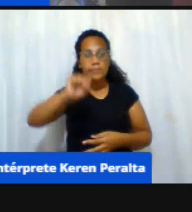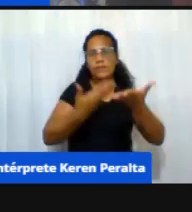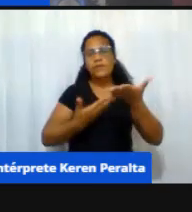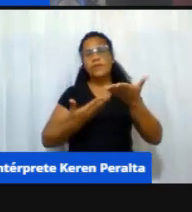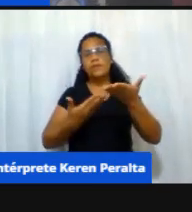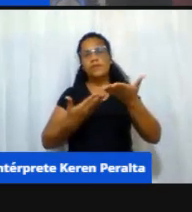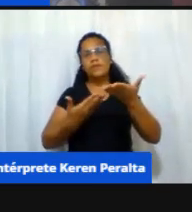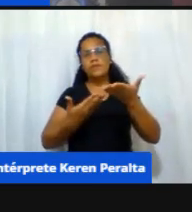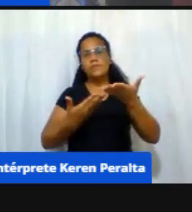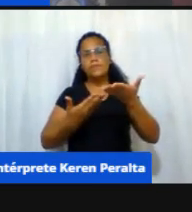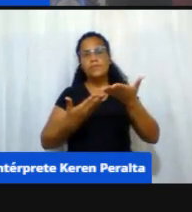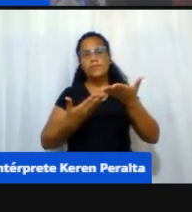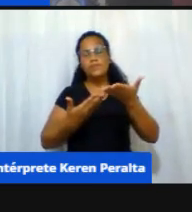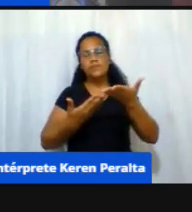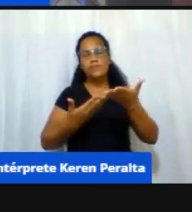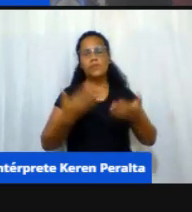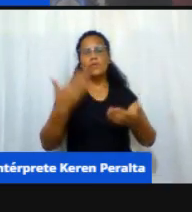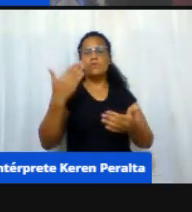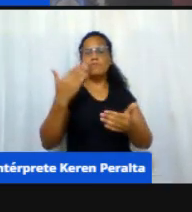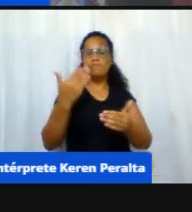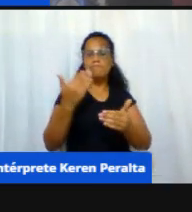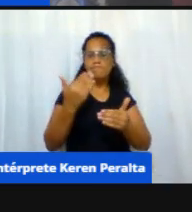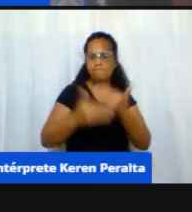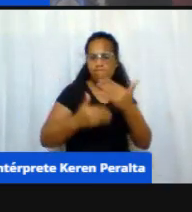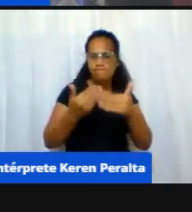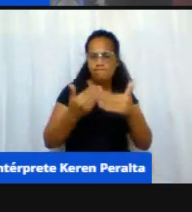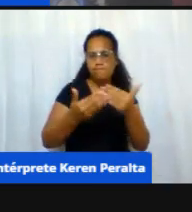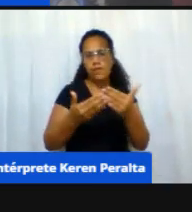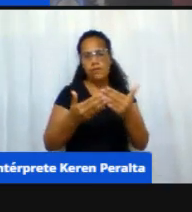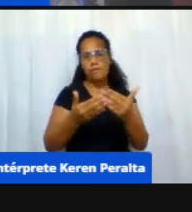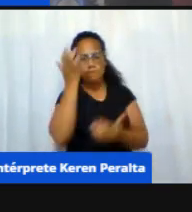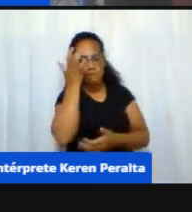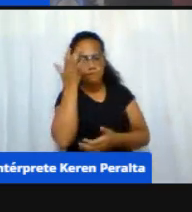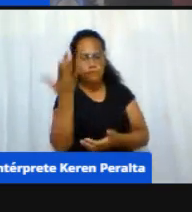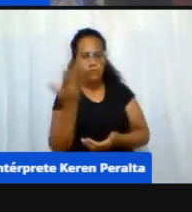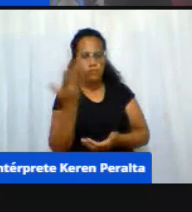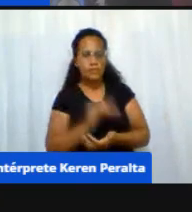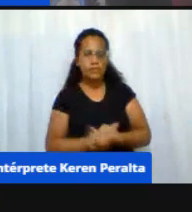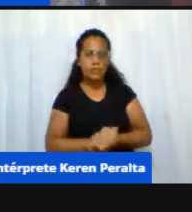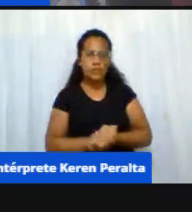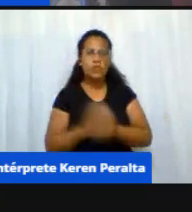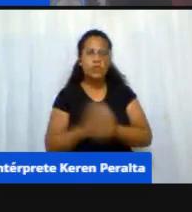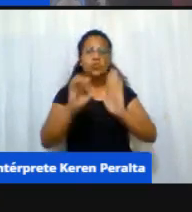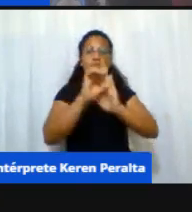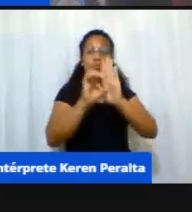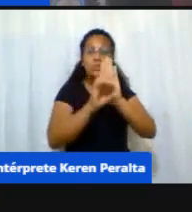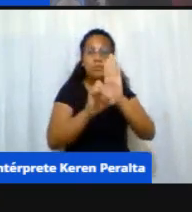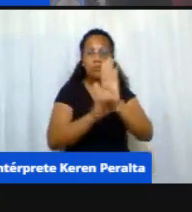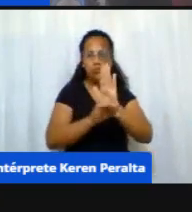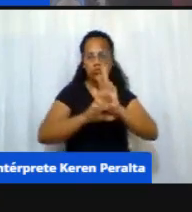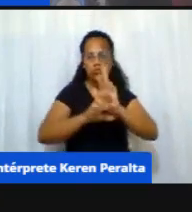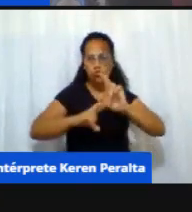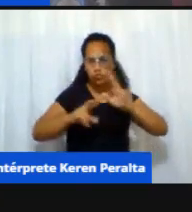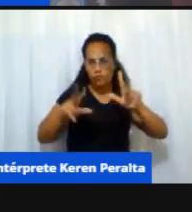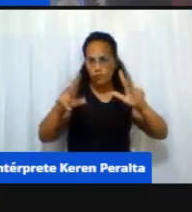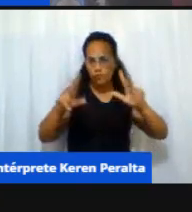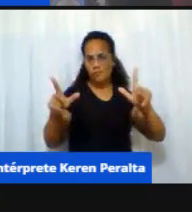conhecimento, que são os conteúdos discriminados dessas últimas. Pode passar para a próxima